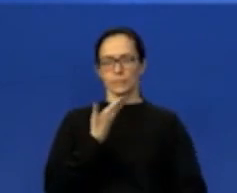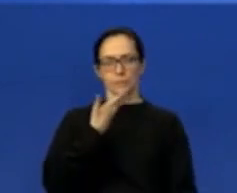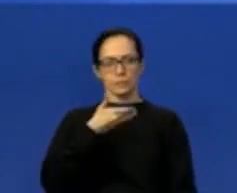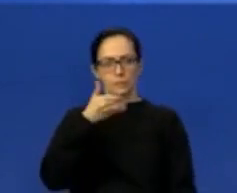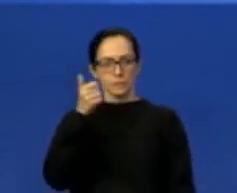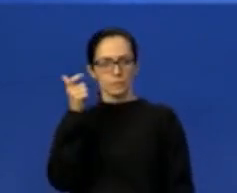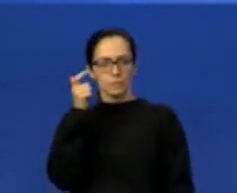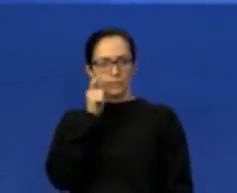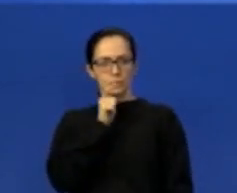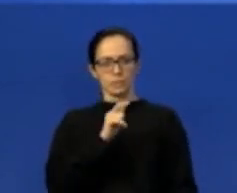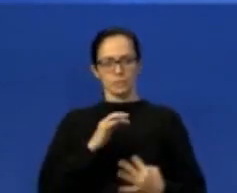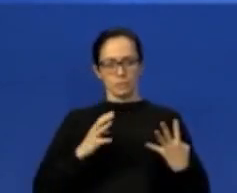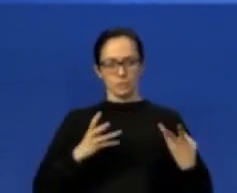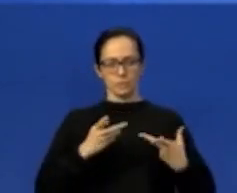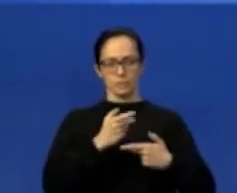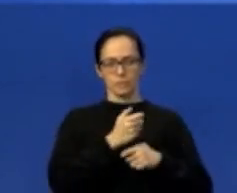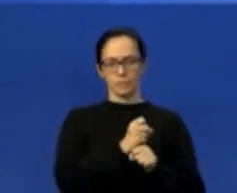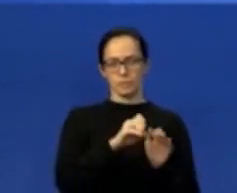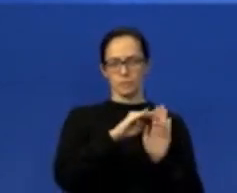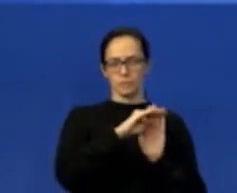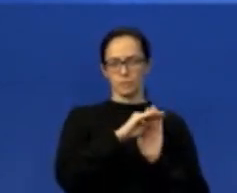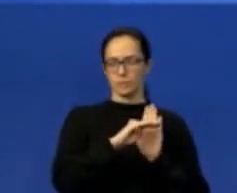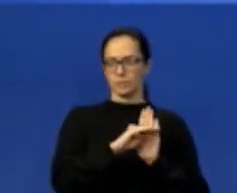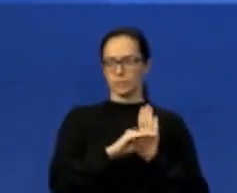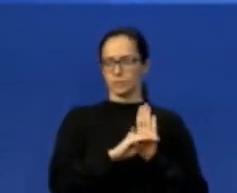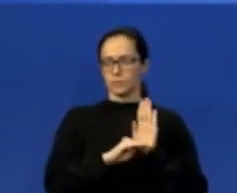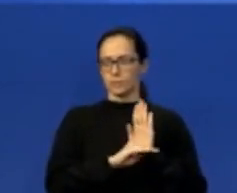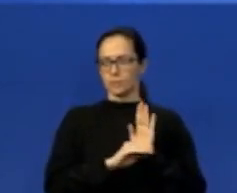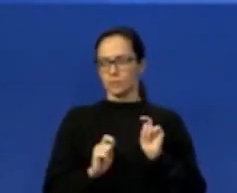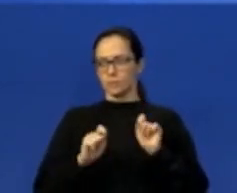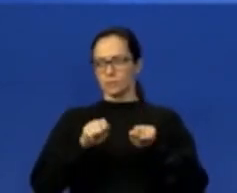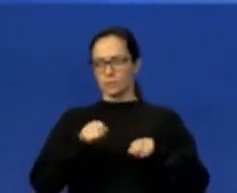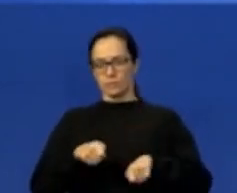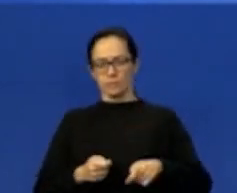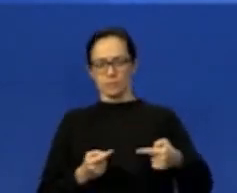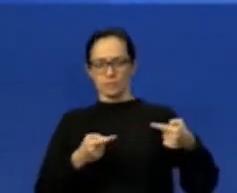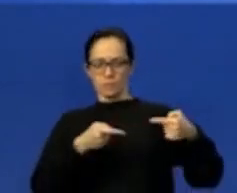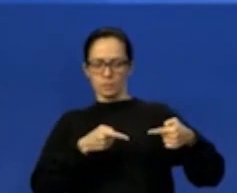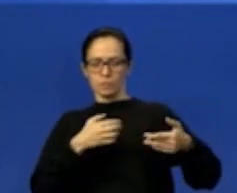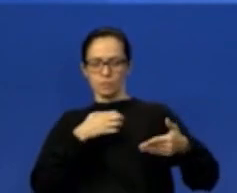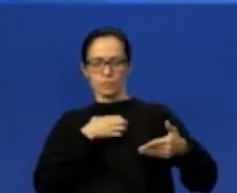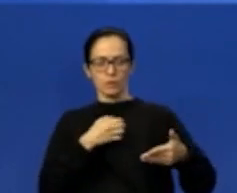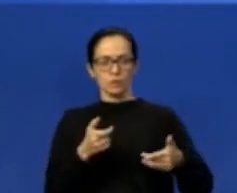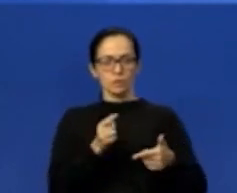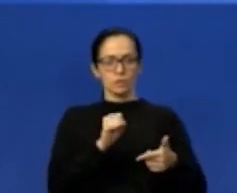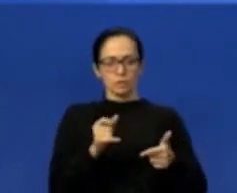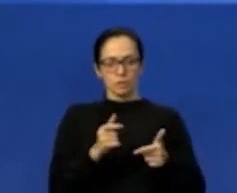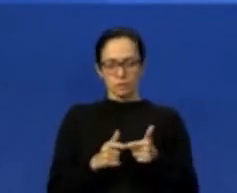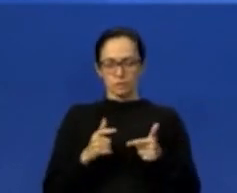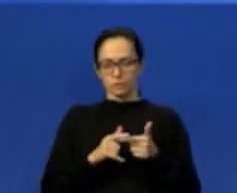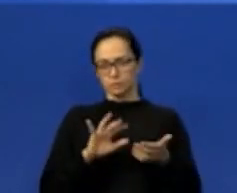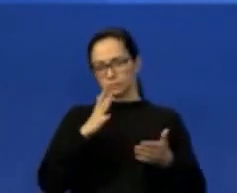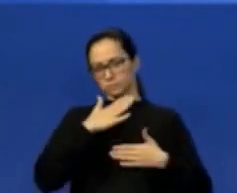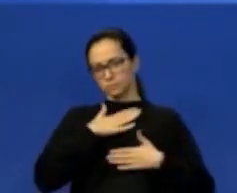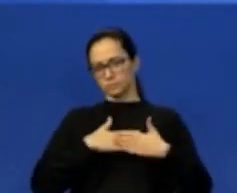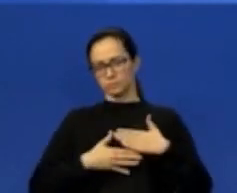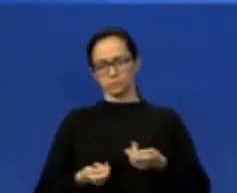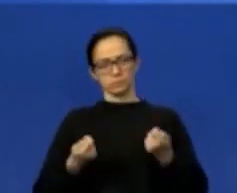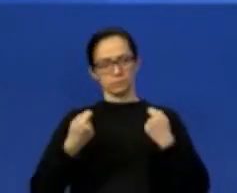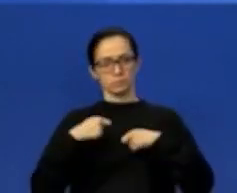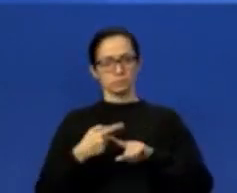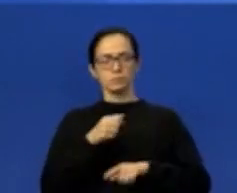né, todos os processos que são contra a sua limitação, que são próprias do processo